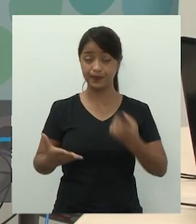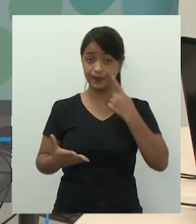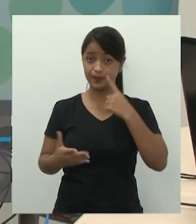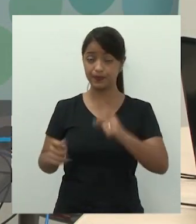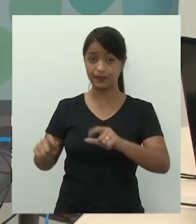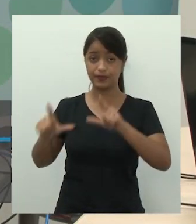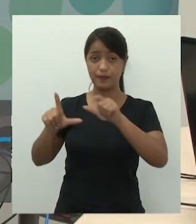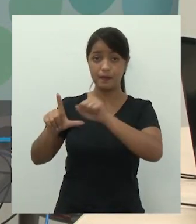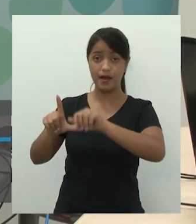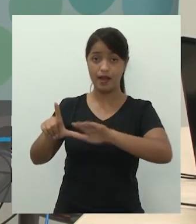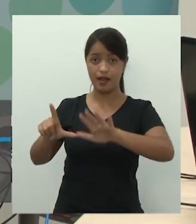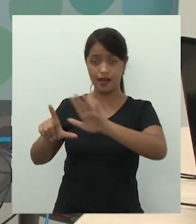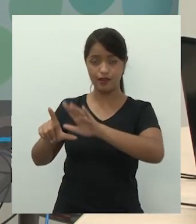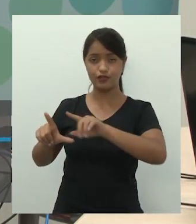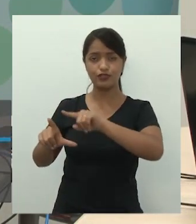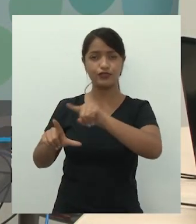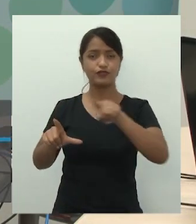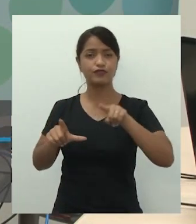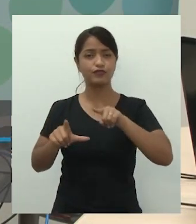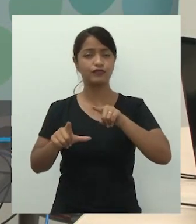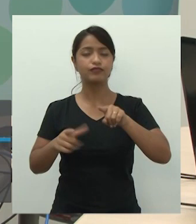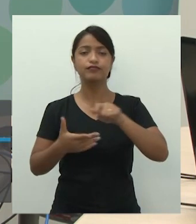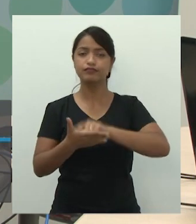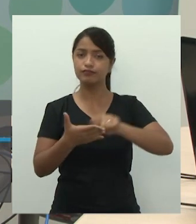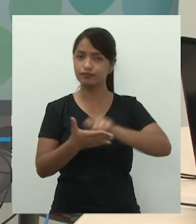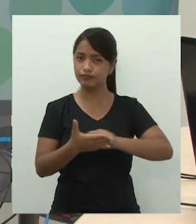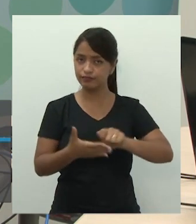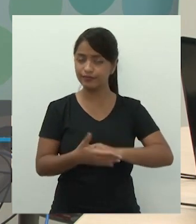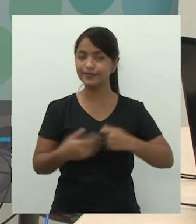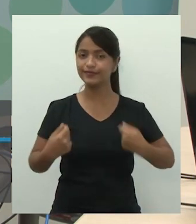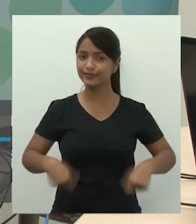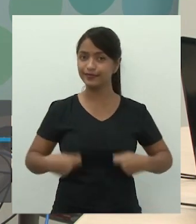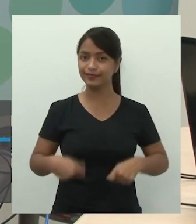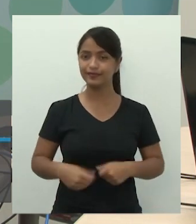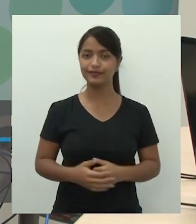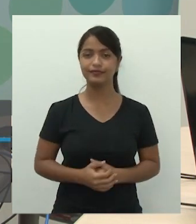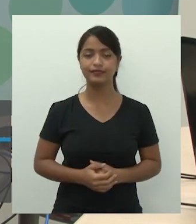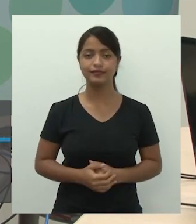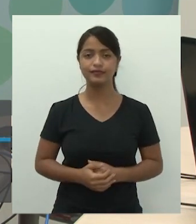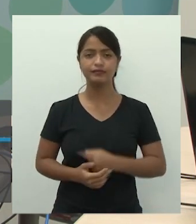imagem e vocês vão registrar aí no caderno de vocês o que está